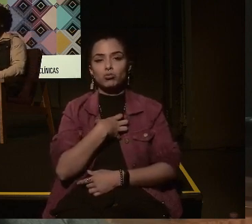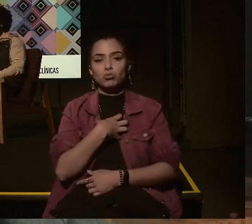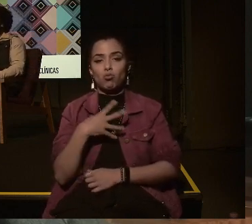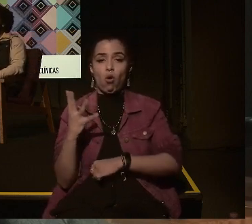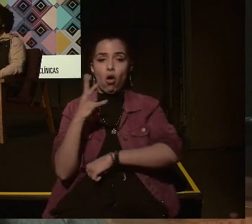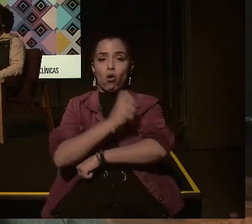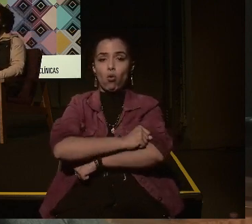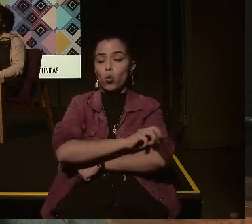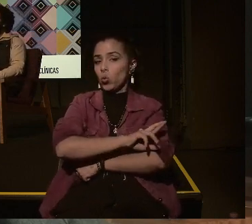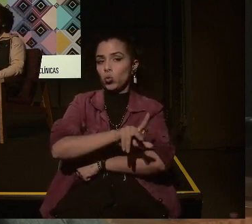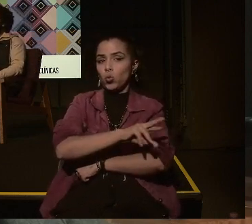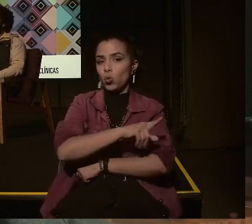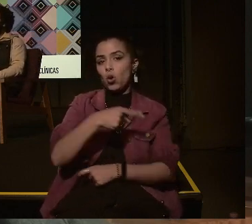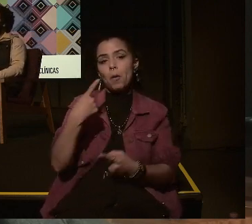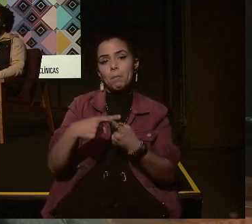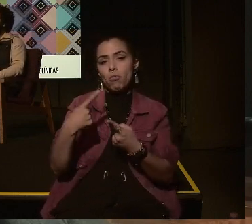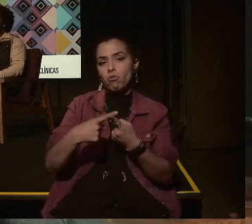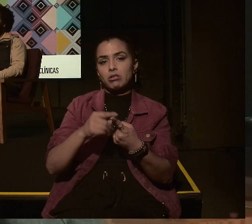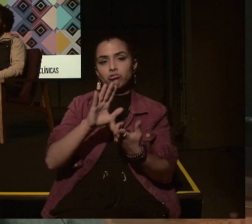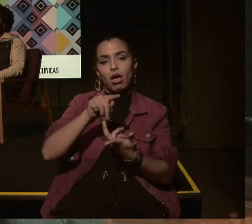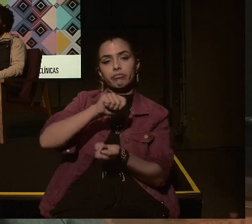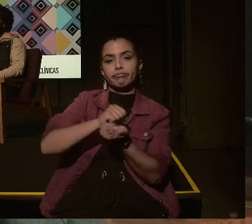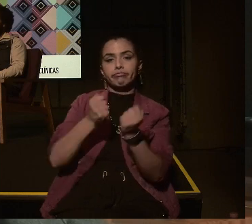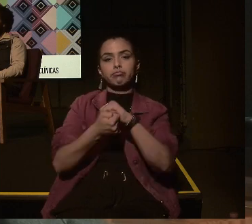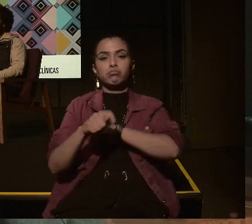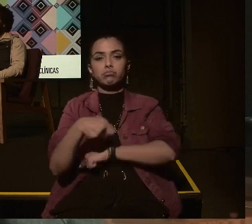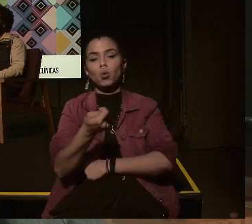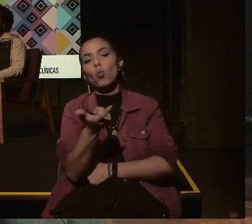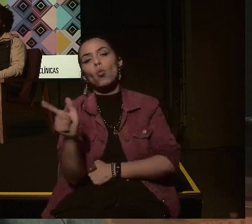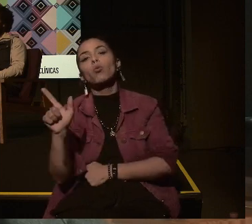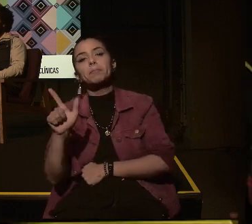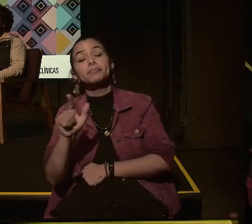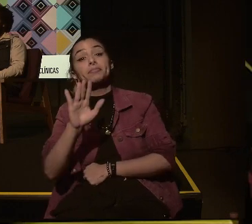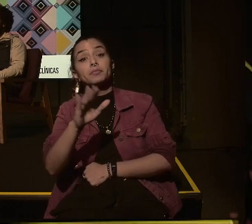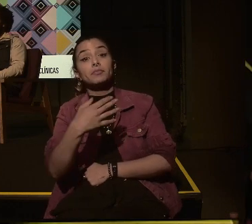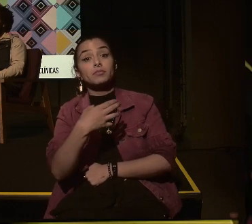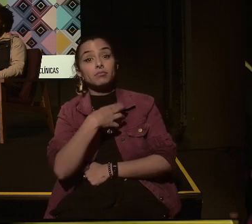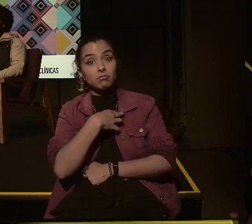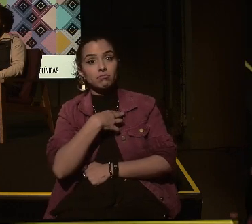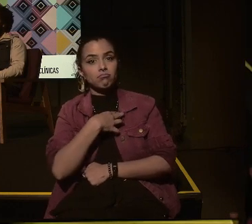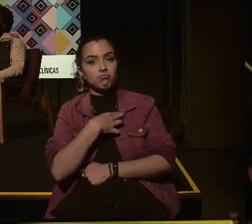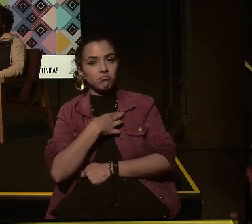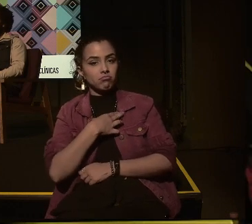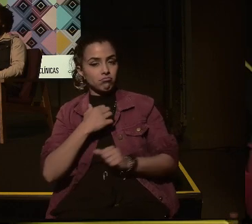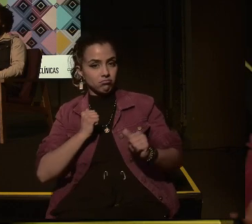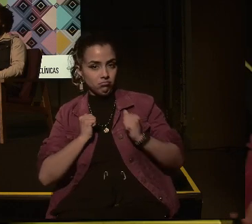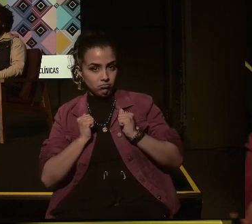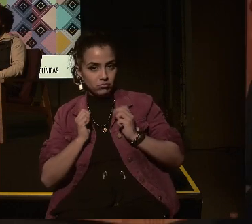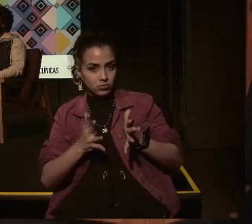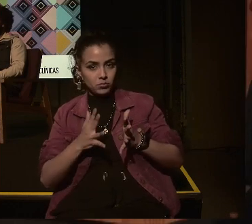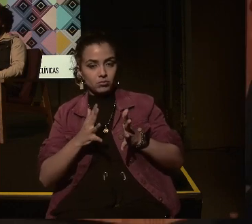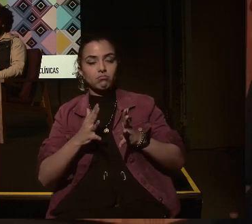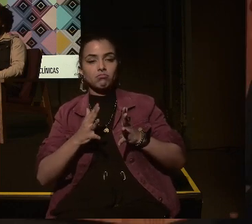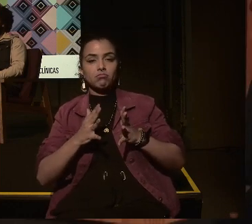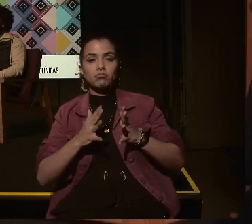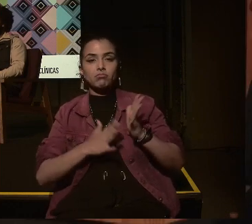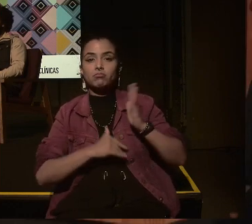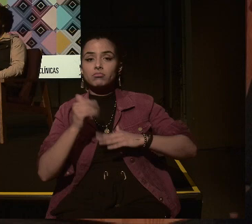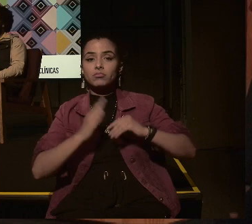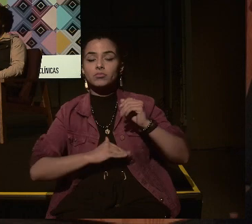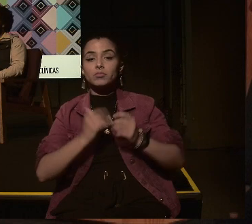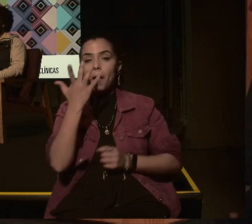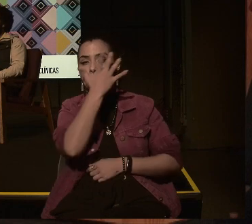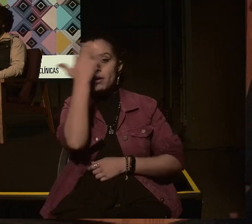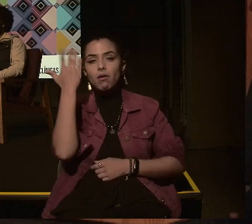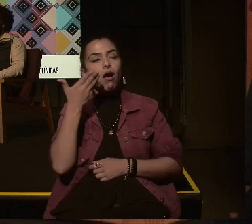vira uma apropriação, vira outra coisa, mas quando vividas de modo não colonial, que o branco